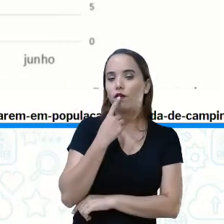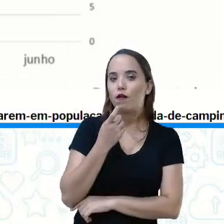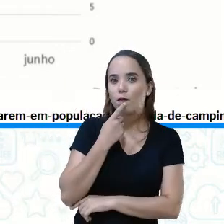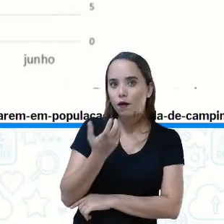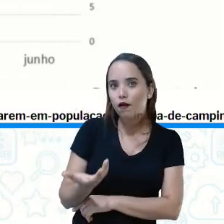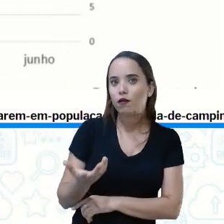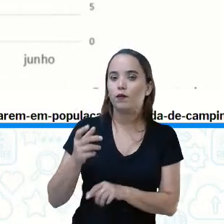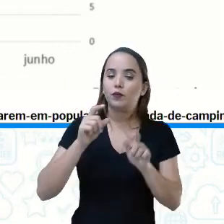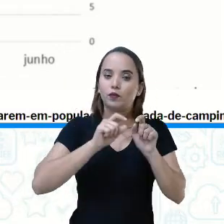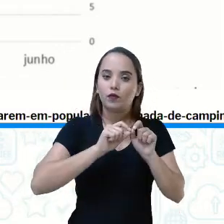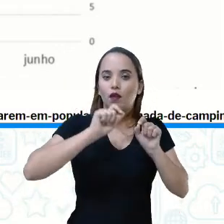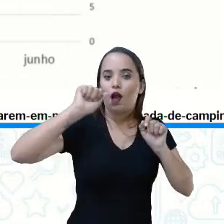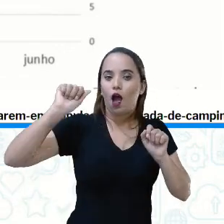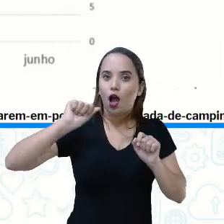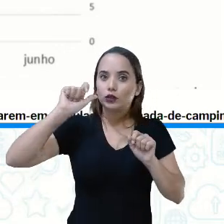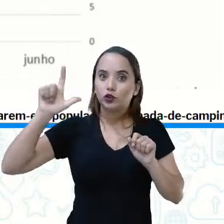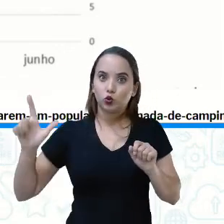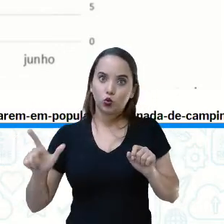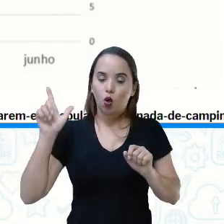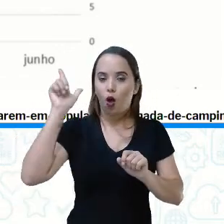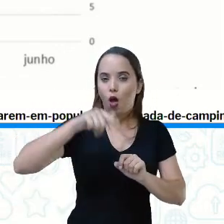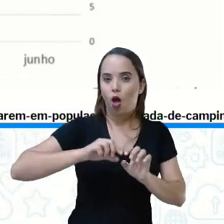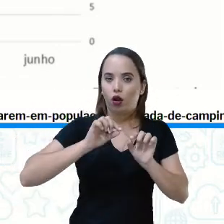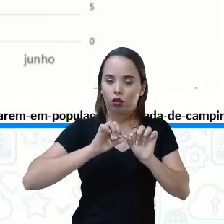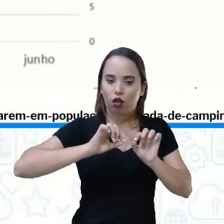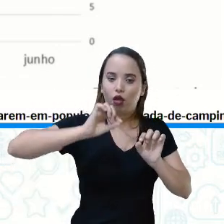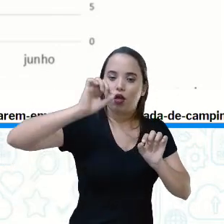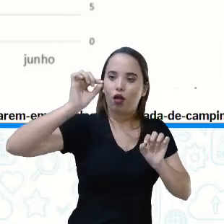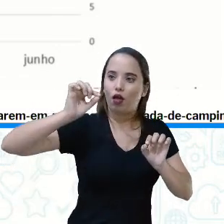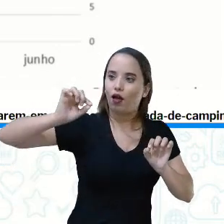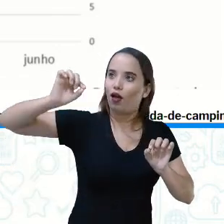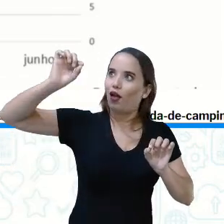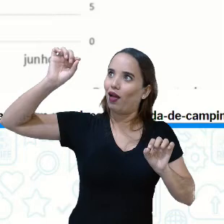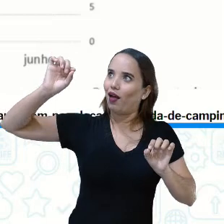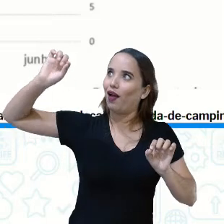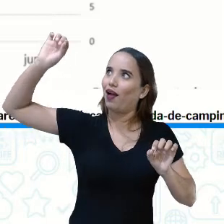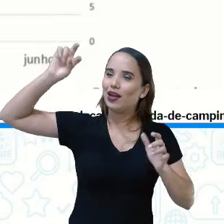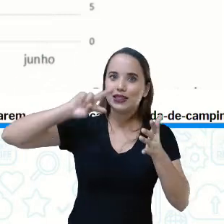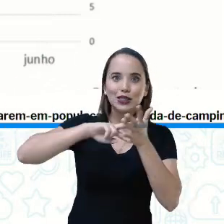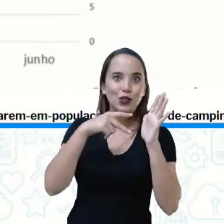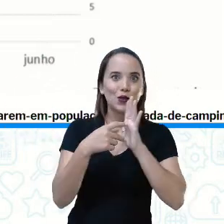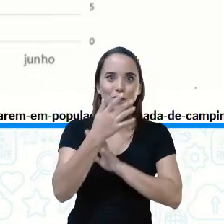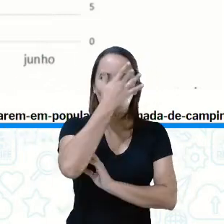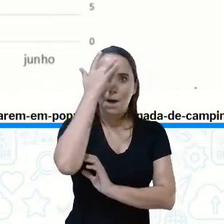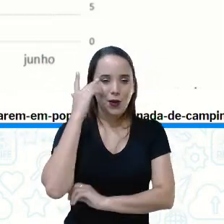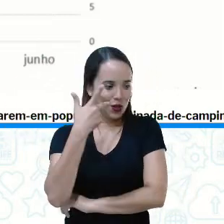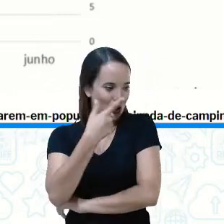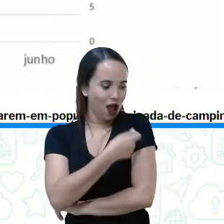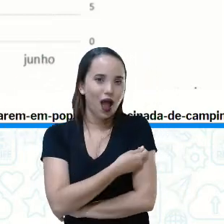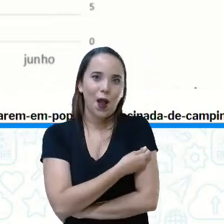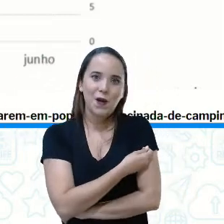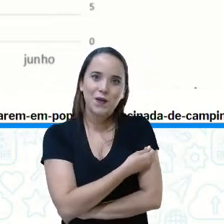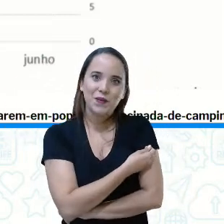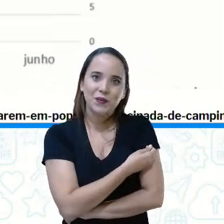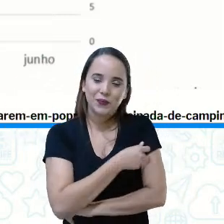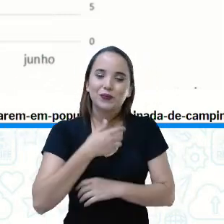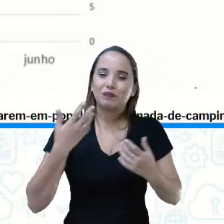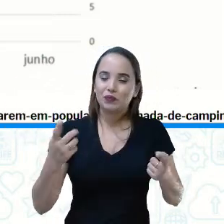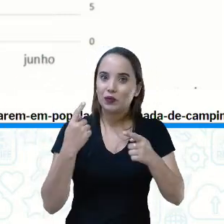linha azul está crescendo. O número de pessoas com vacinas, o número de pessoas vacinadas está crescendo. Ó. Vai